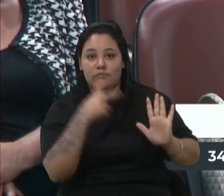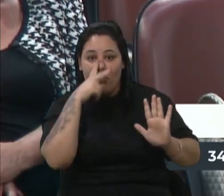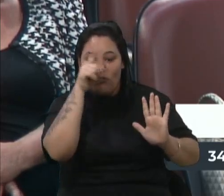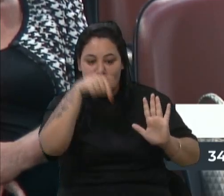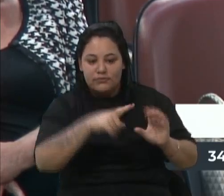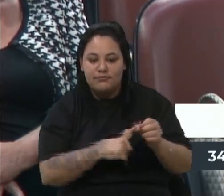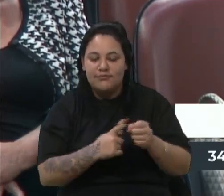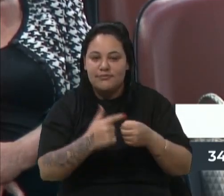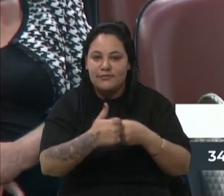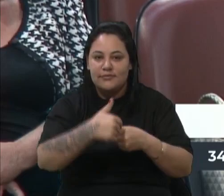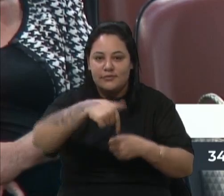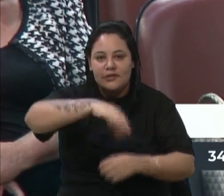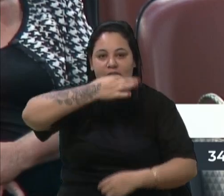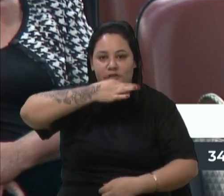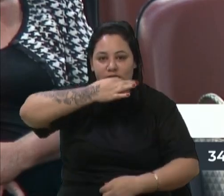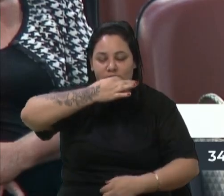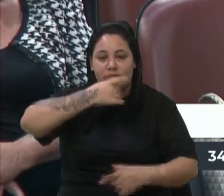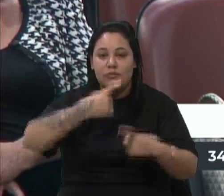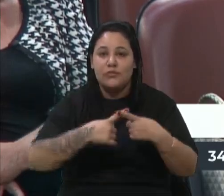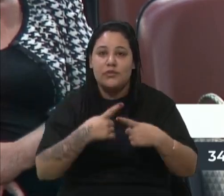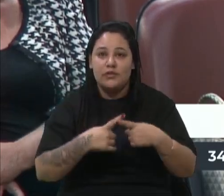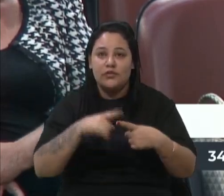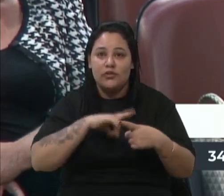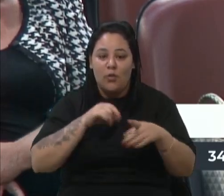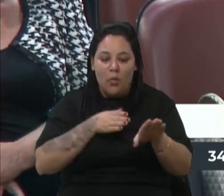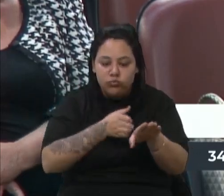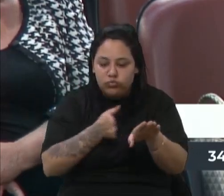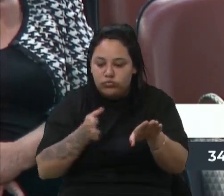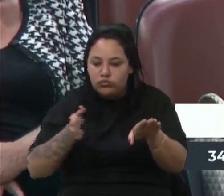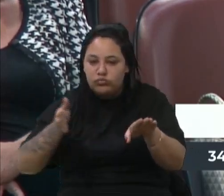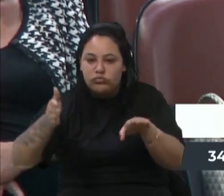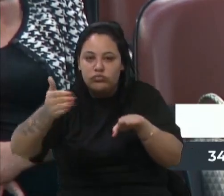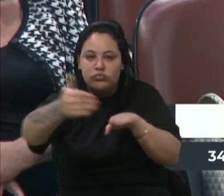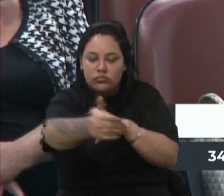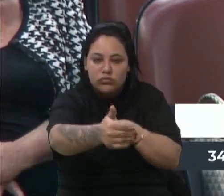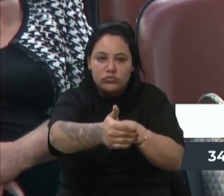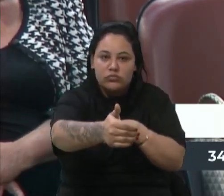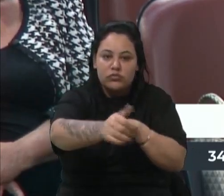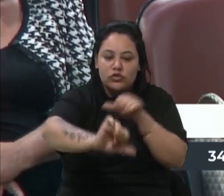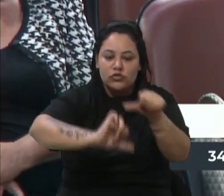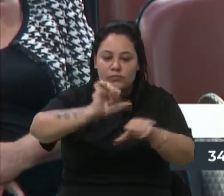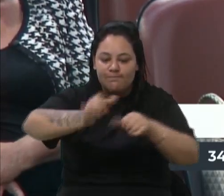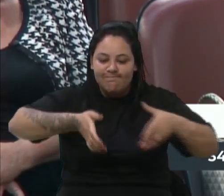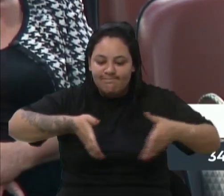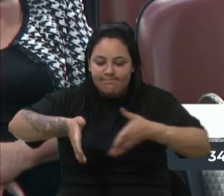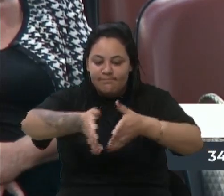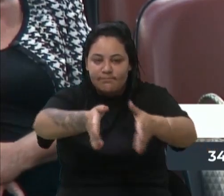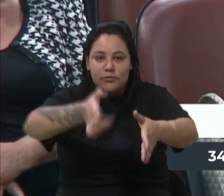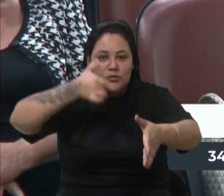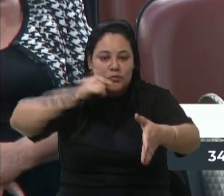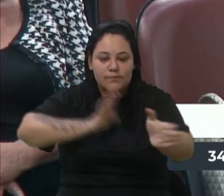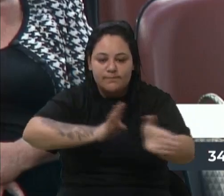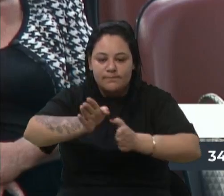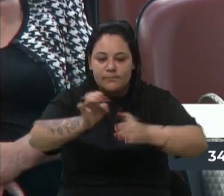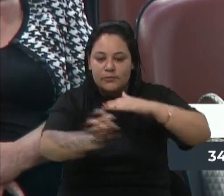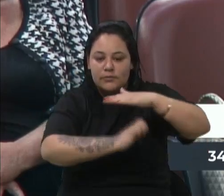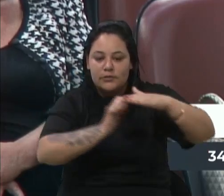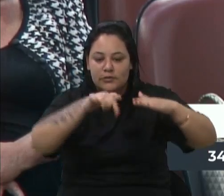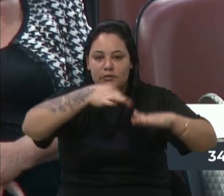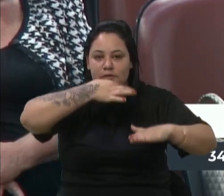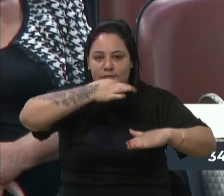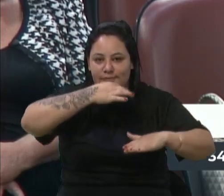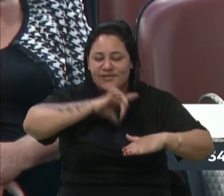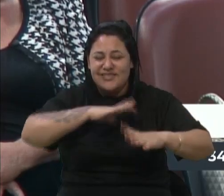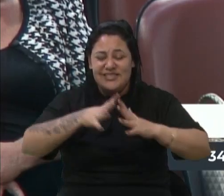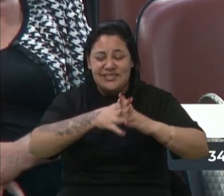cidade da nossa Caxias do Sul pelo desvio que tinha que ser feito para chegar acessar as empresas de Caxias do Sul então trazia um